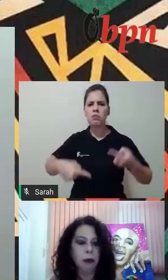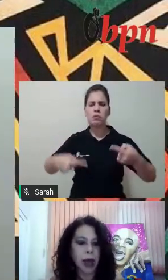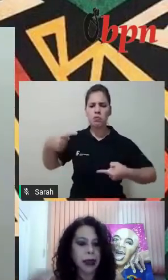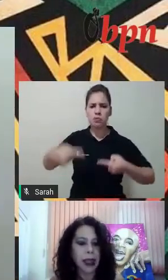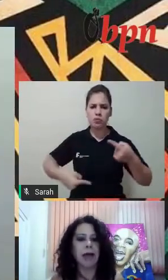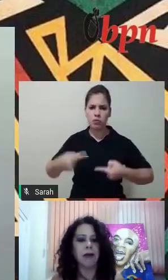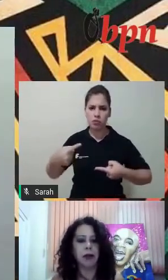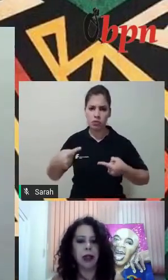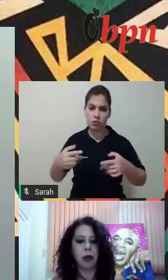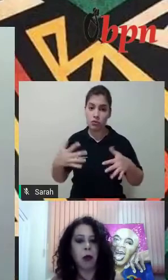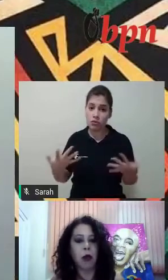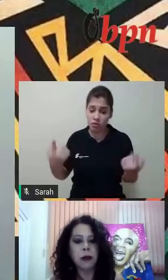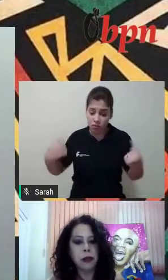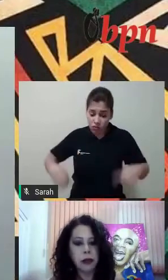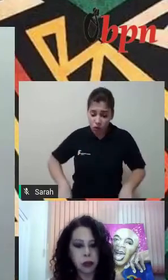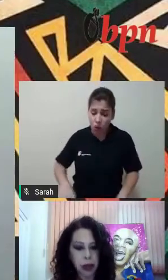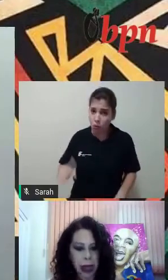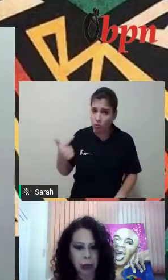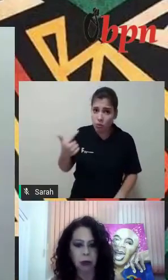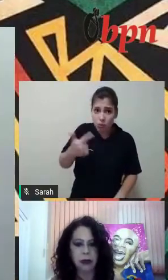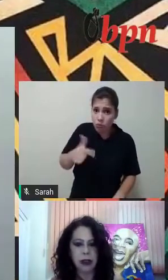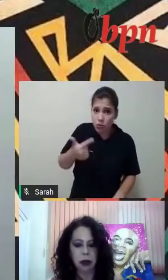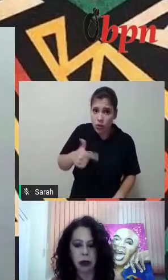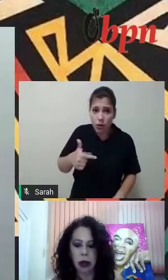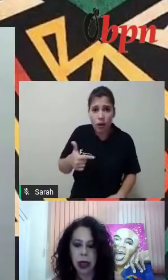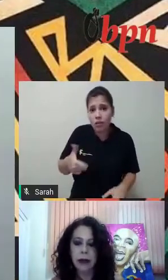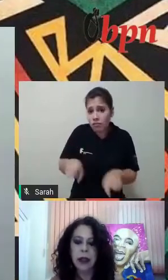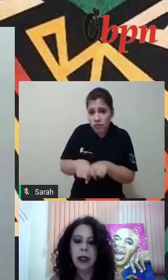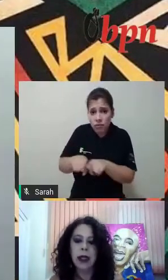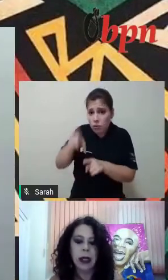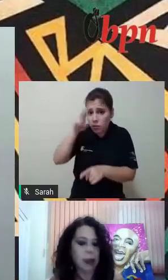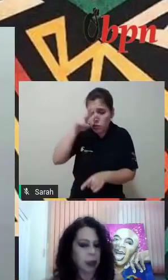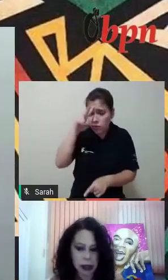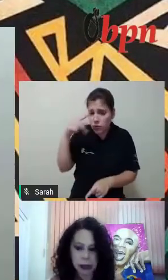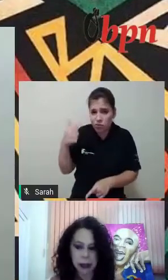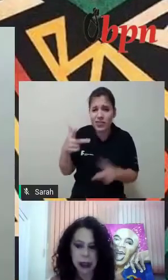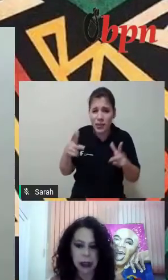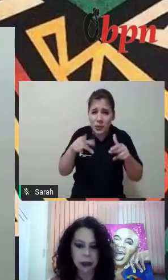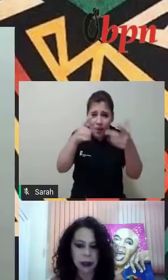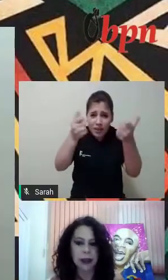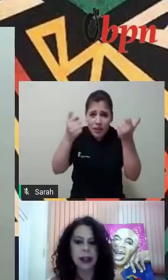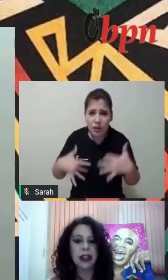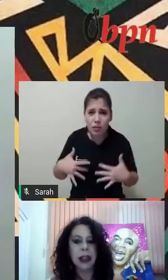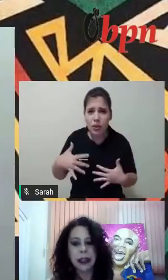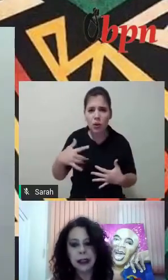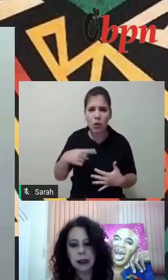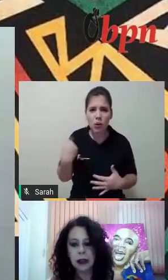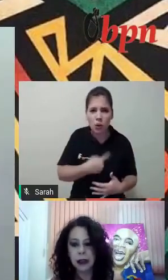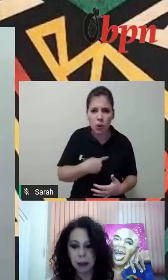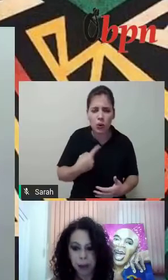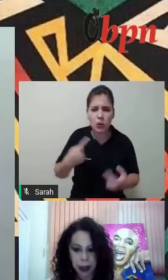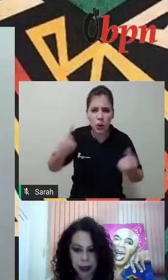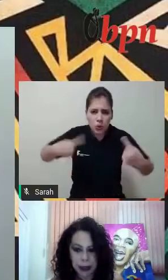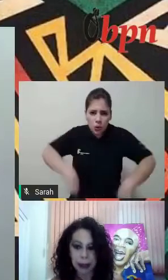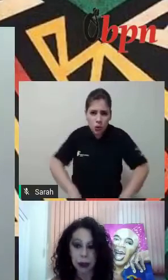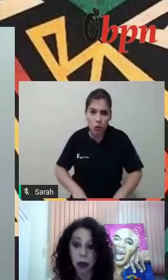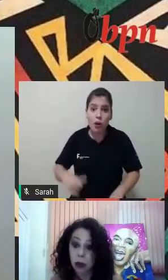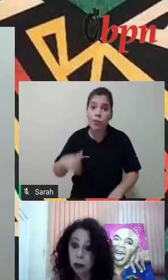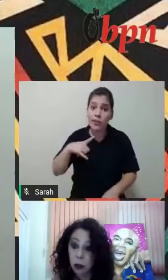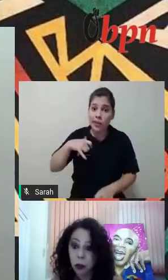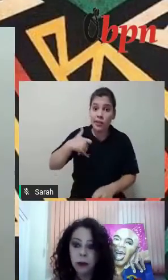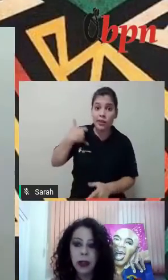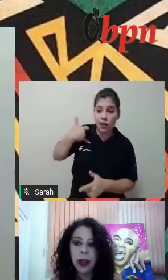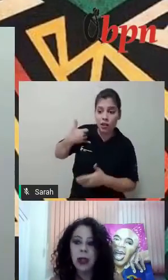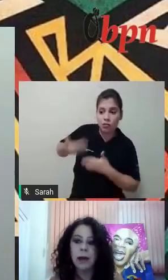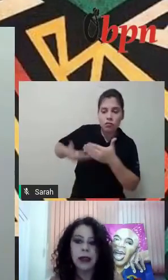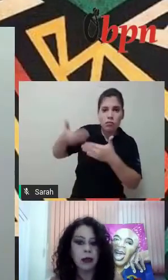que é um corpo matável, que é um corpo subjugado, como você coloca, né? A nossa expectativa de vida é de 35 anos apenas, é a menor